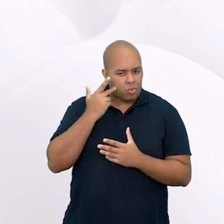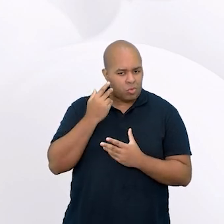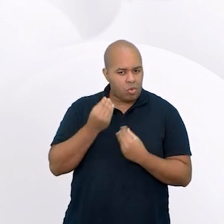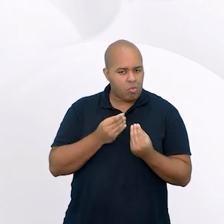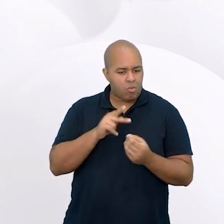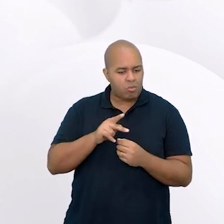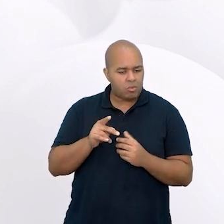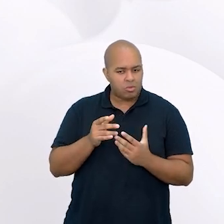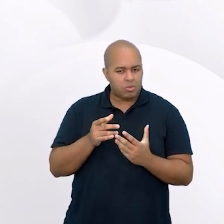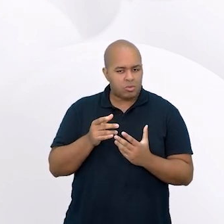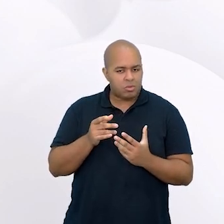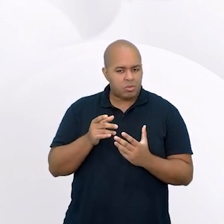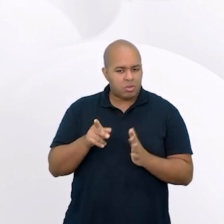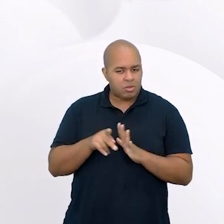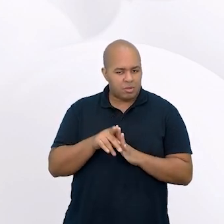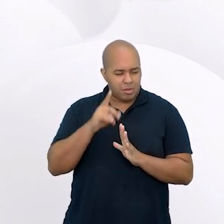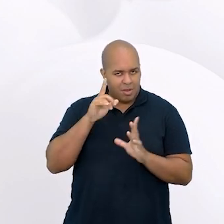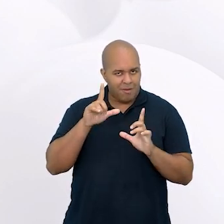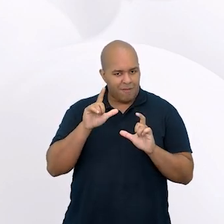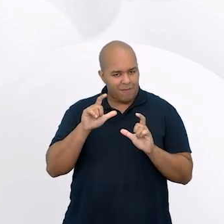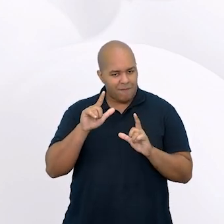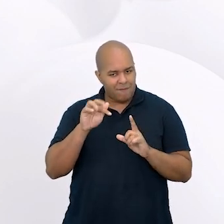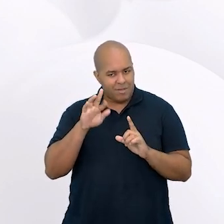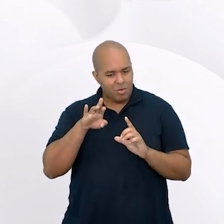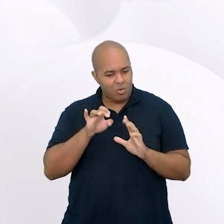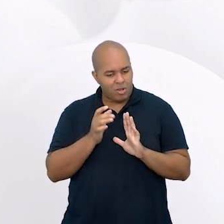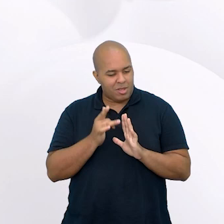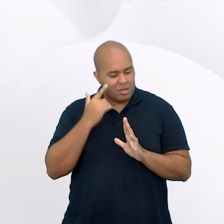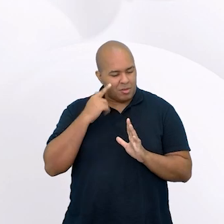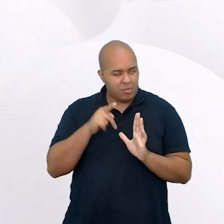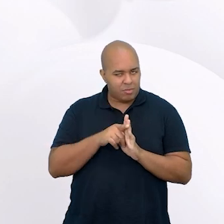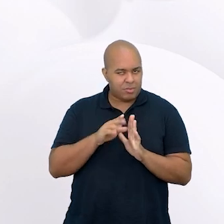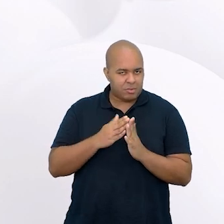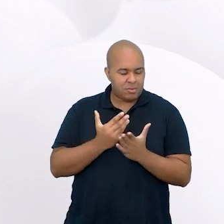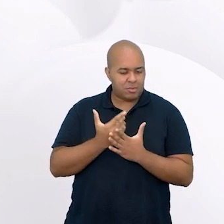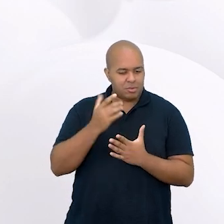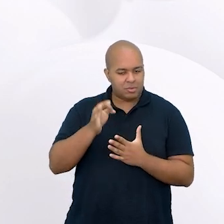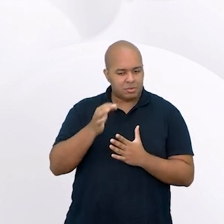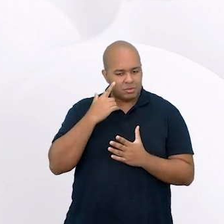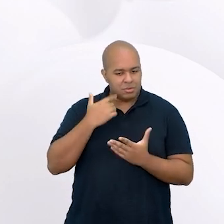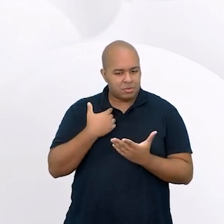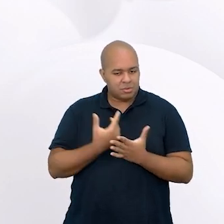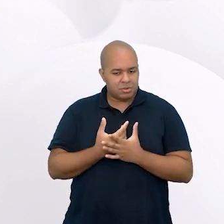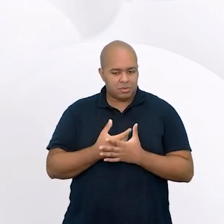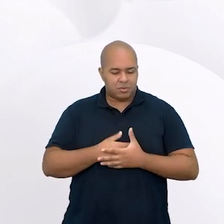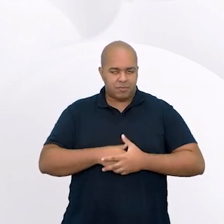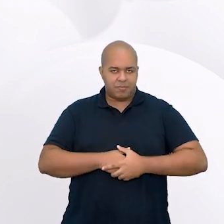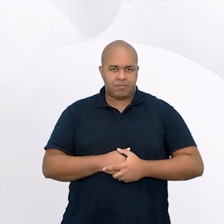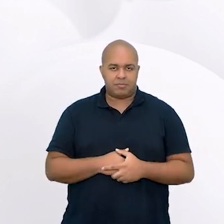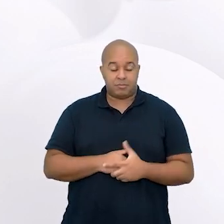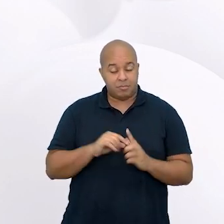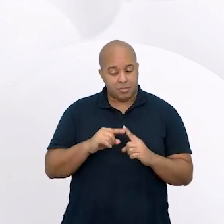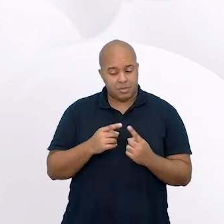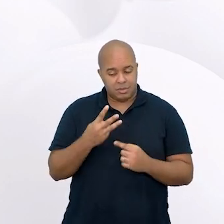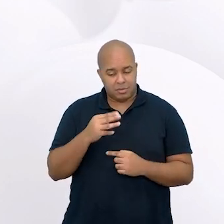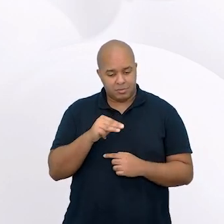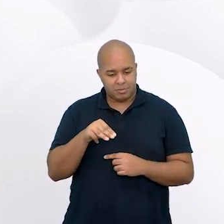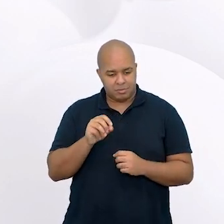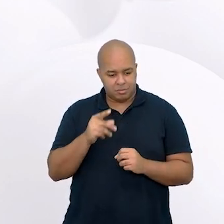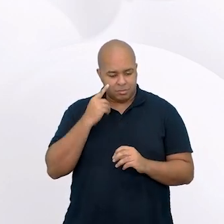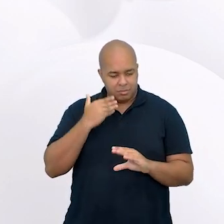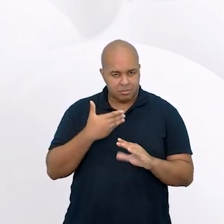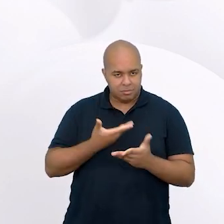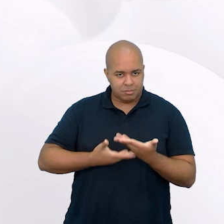Como a professora das figurinhas, né? Da escola Barão Homem de Melo. Mais 3 minutinhos